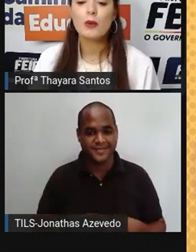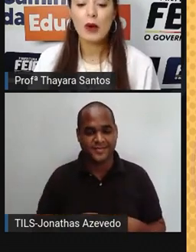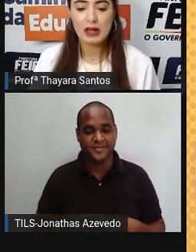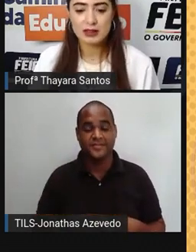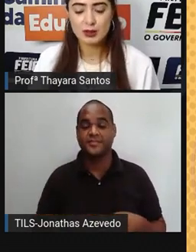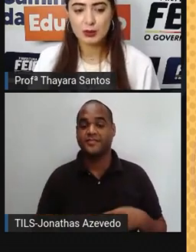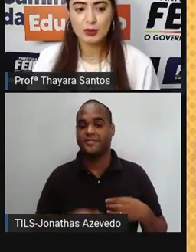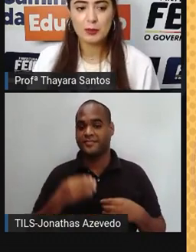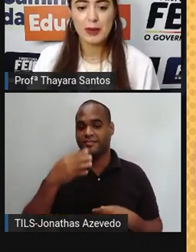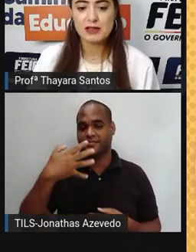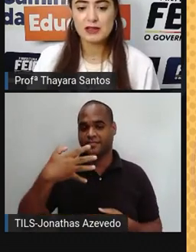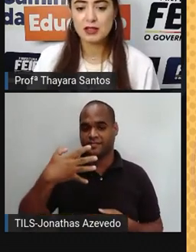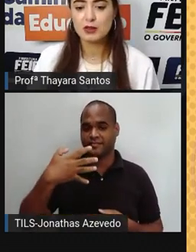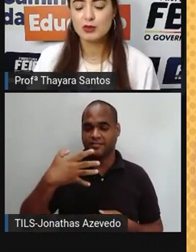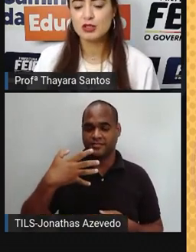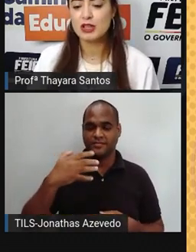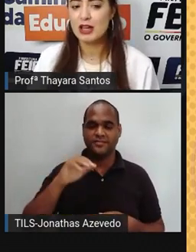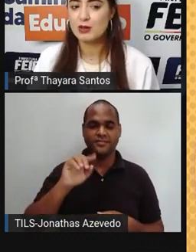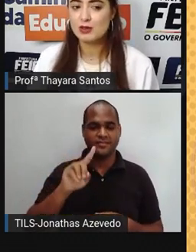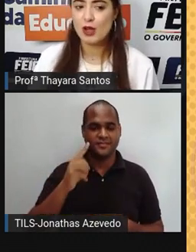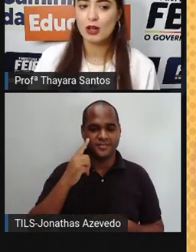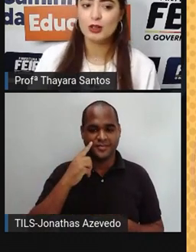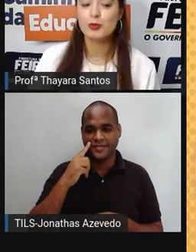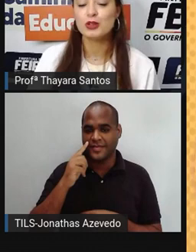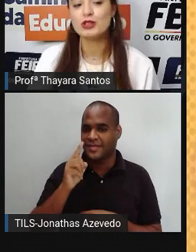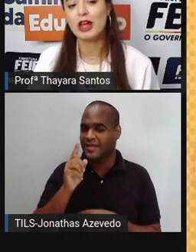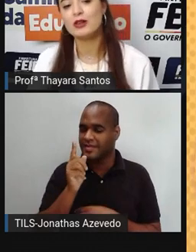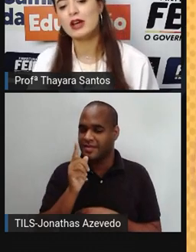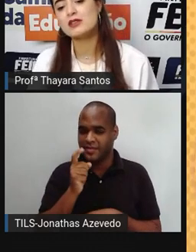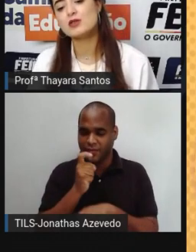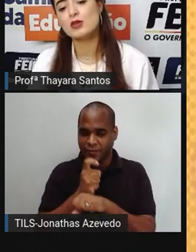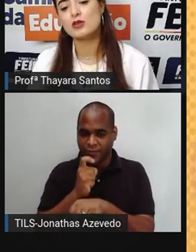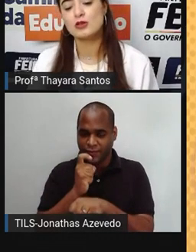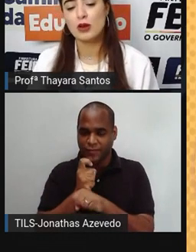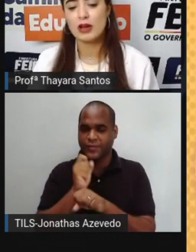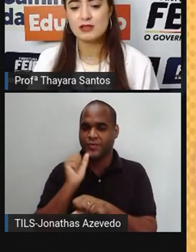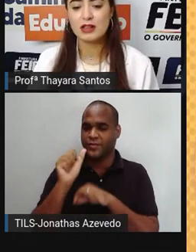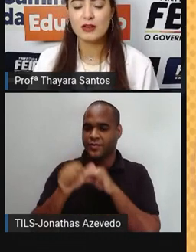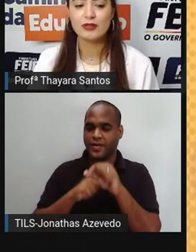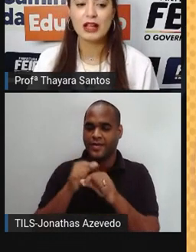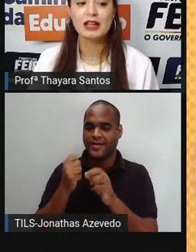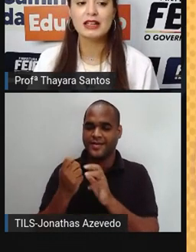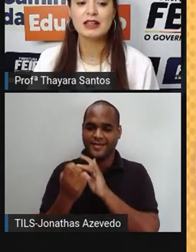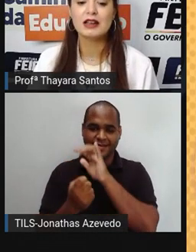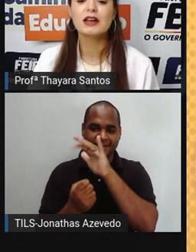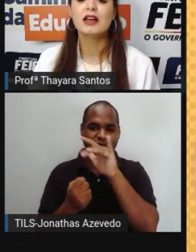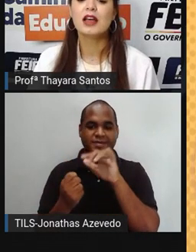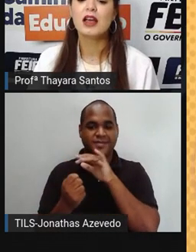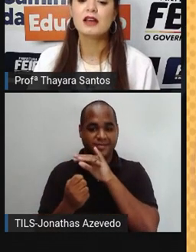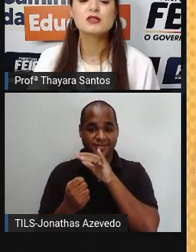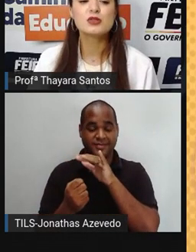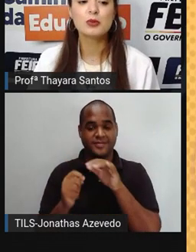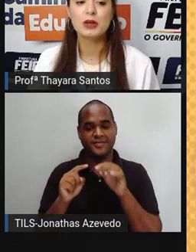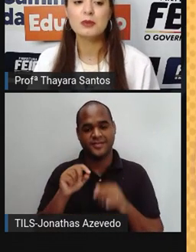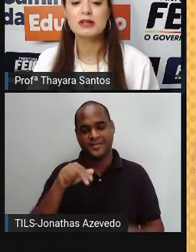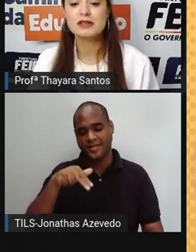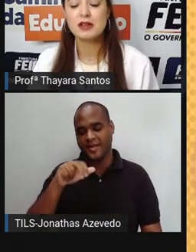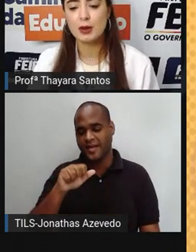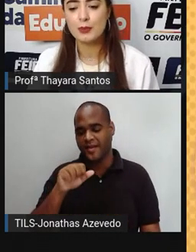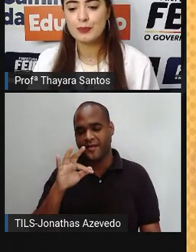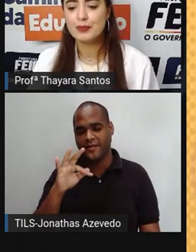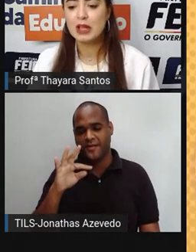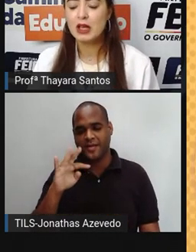número quatro passando do estado sólido para o estado gasoso que a casa da naftalina é a